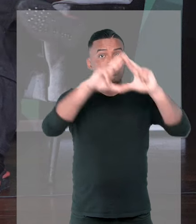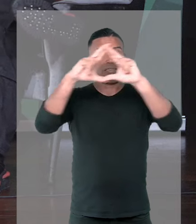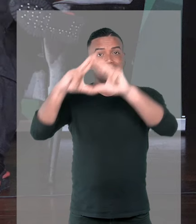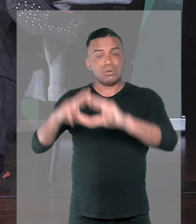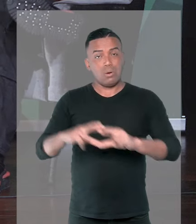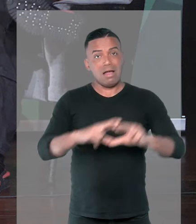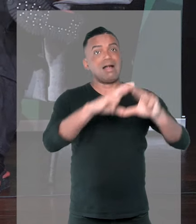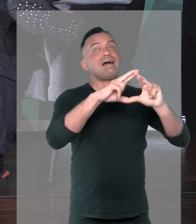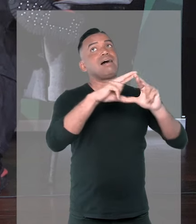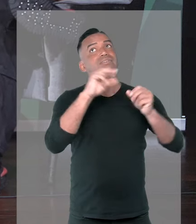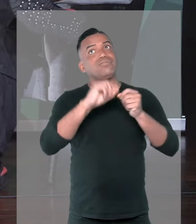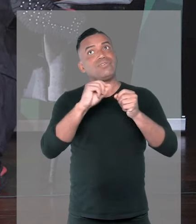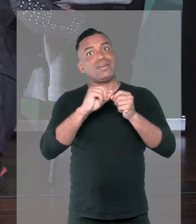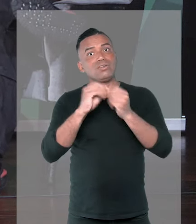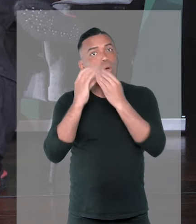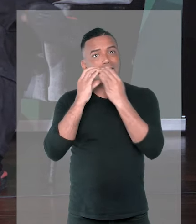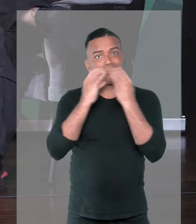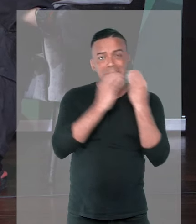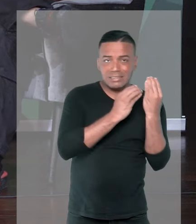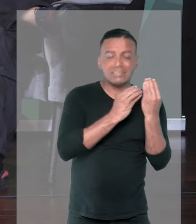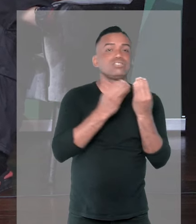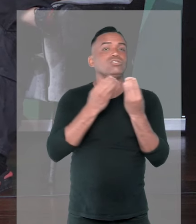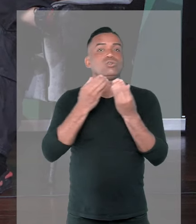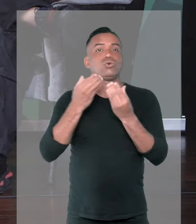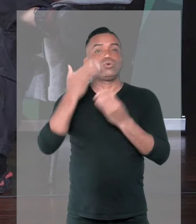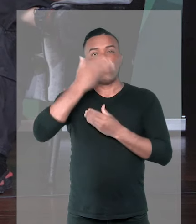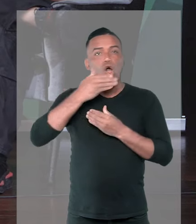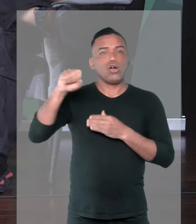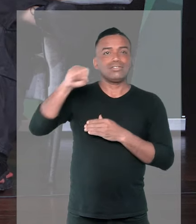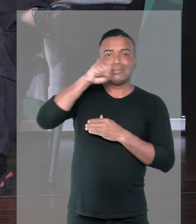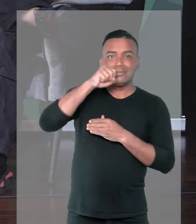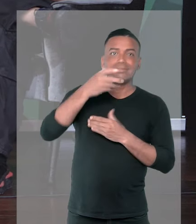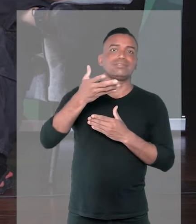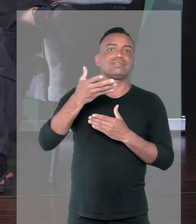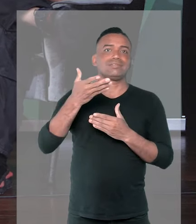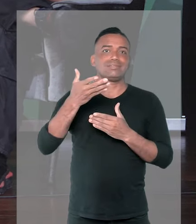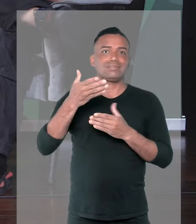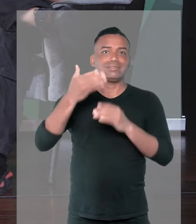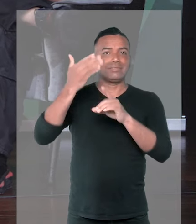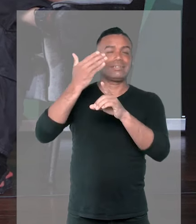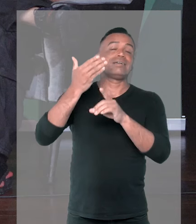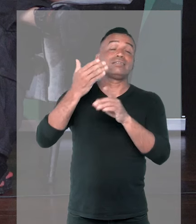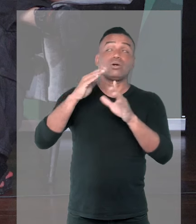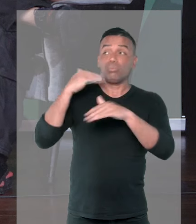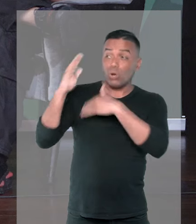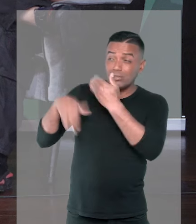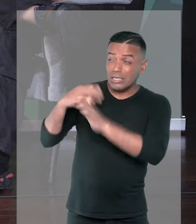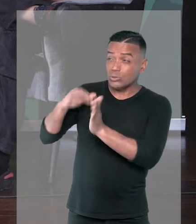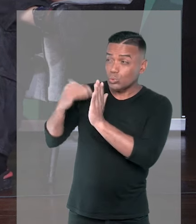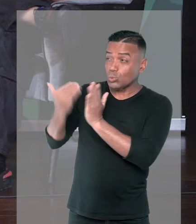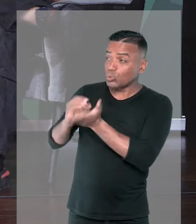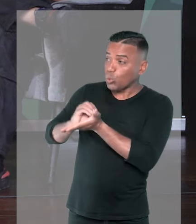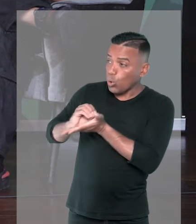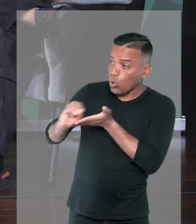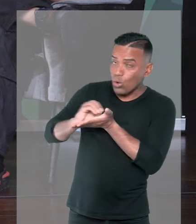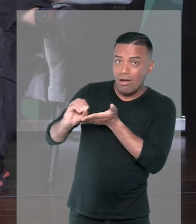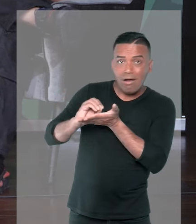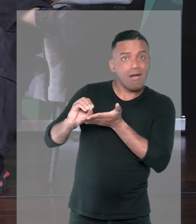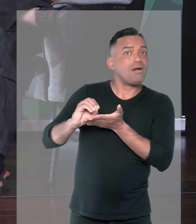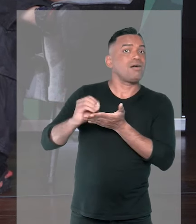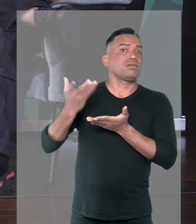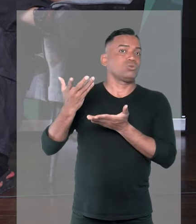milho e cana de açúcar e etc too todo todo o processo dele é é é é fala orgânico ou natural ou possa